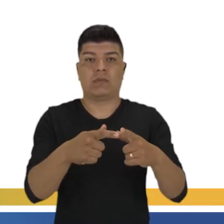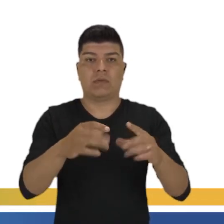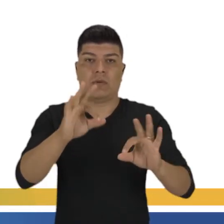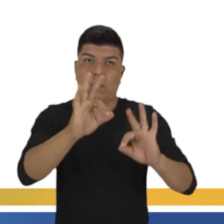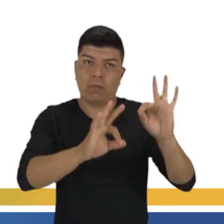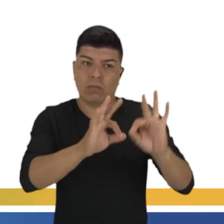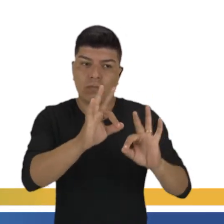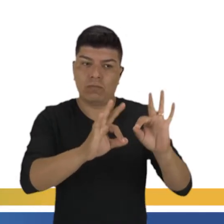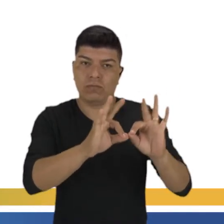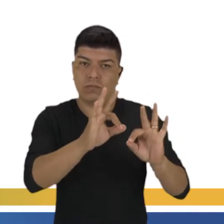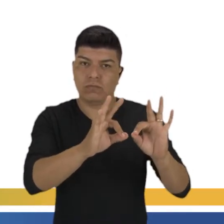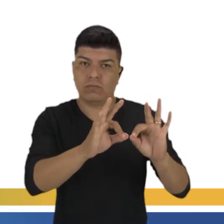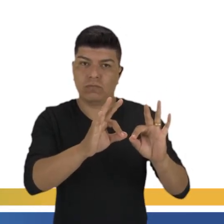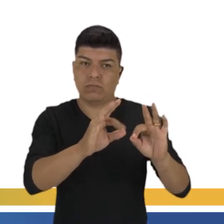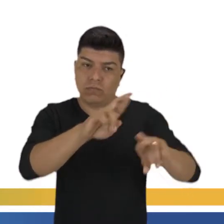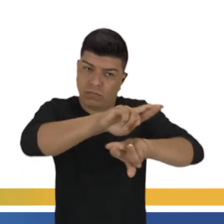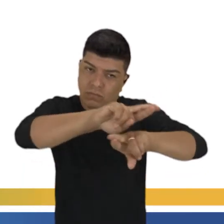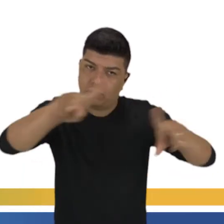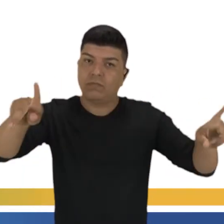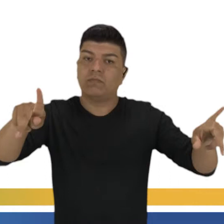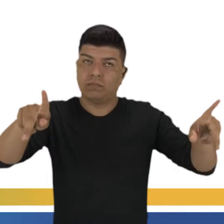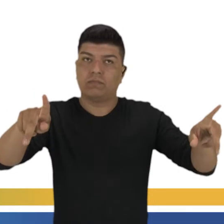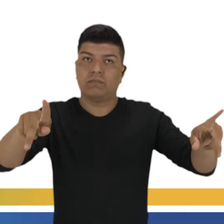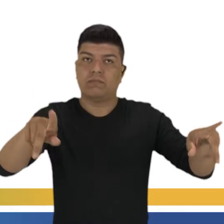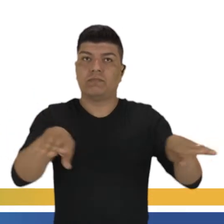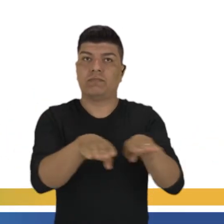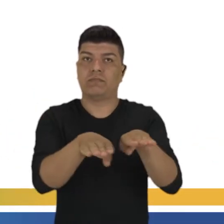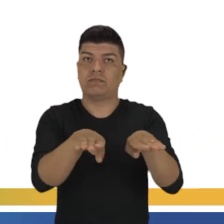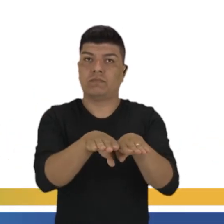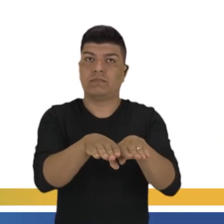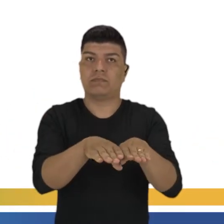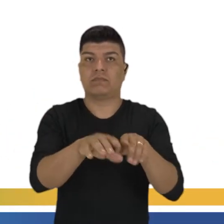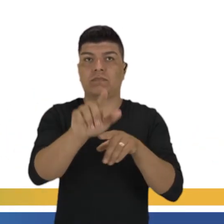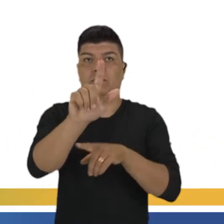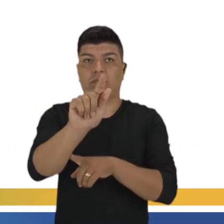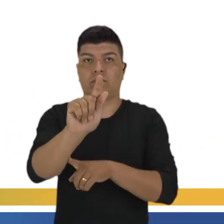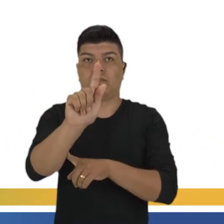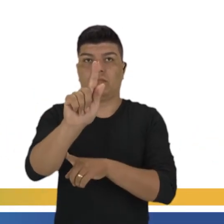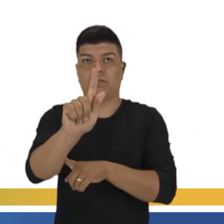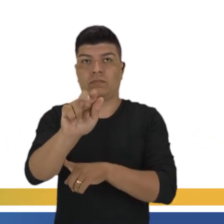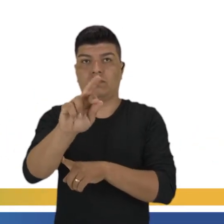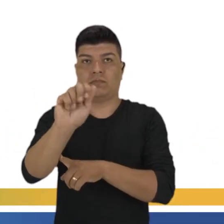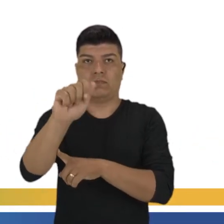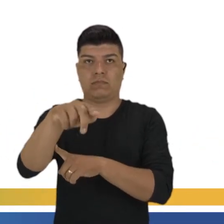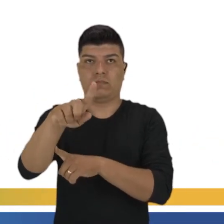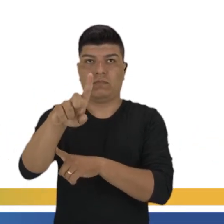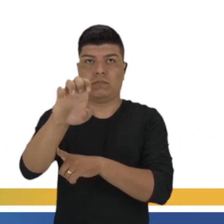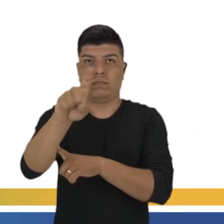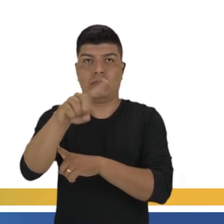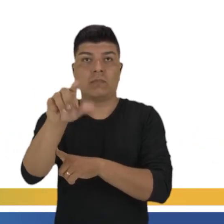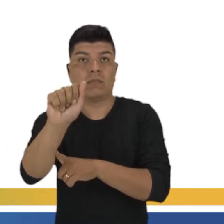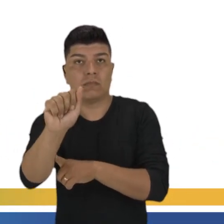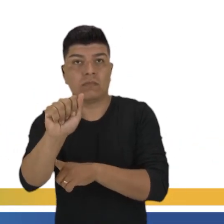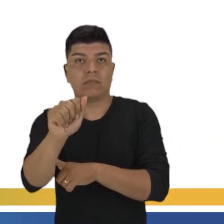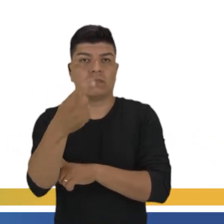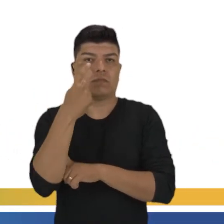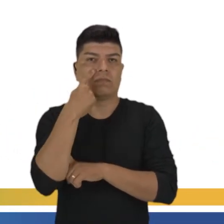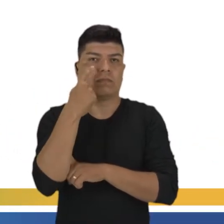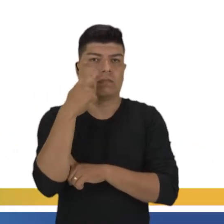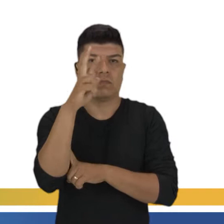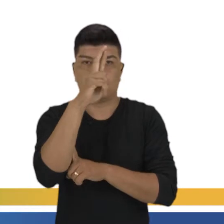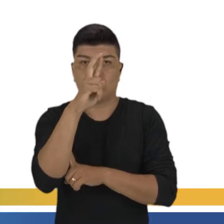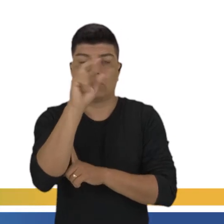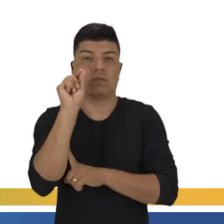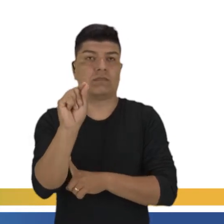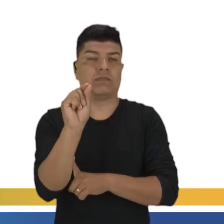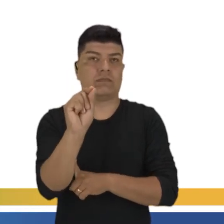grandezas inversamente proporcional. Na grandeza diretamente proporcional, nós vamos observar